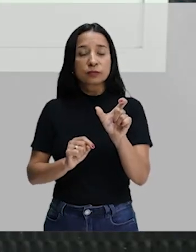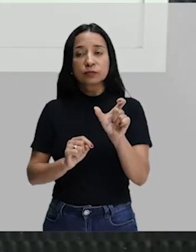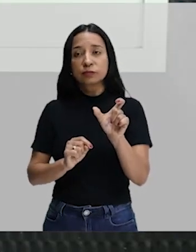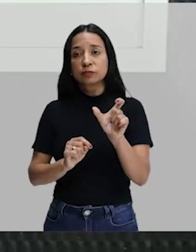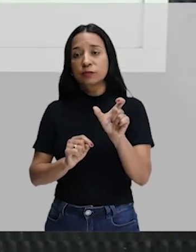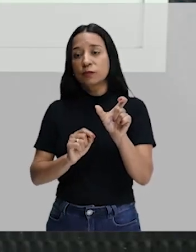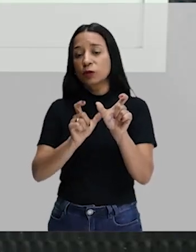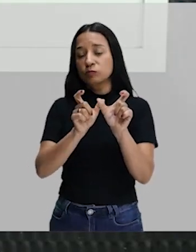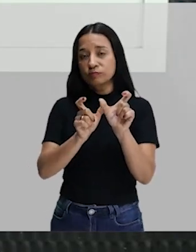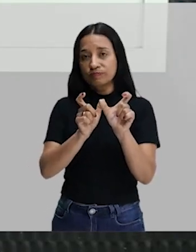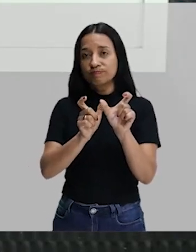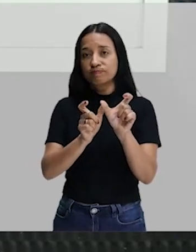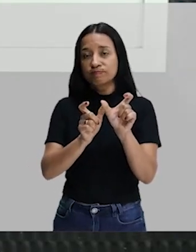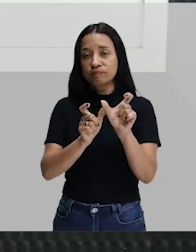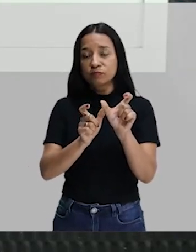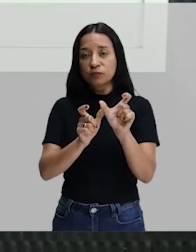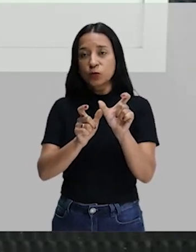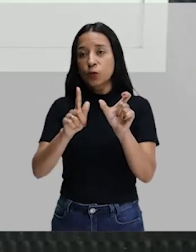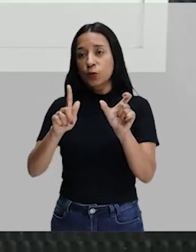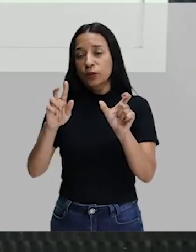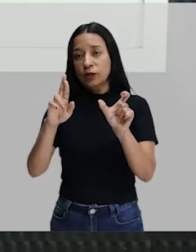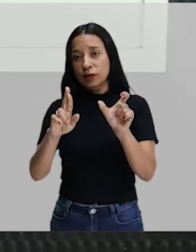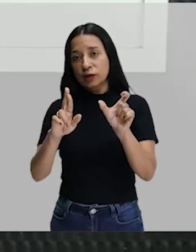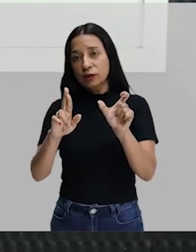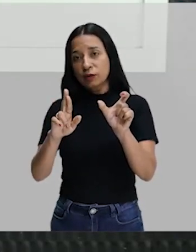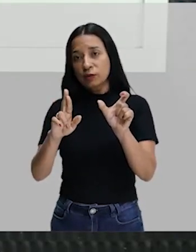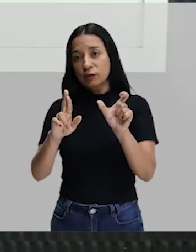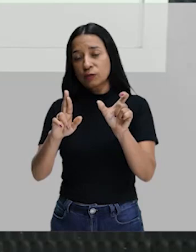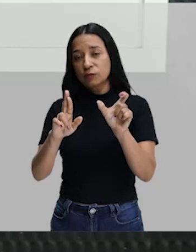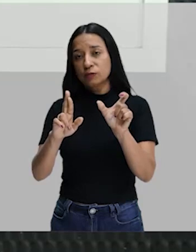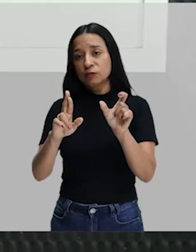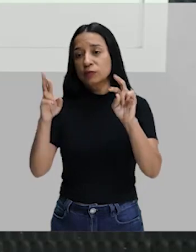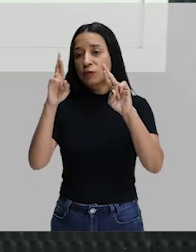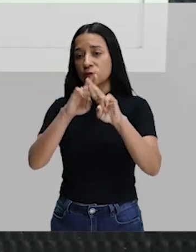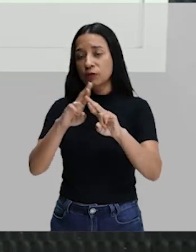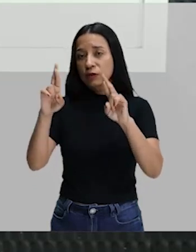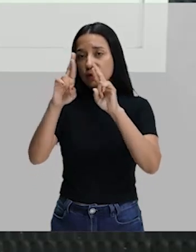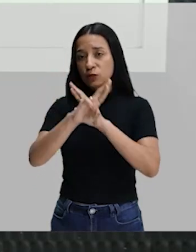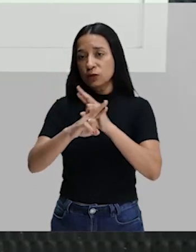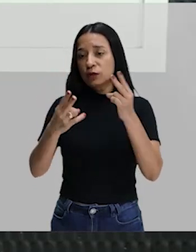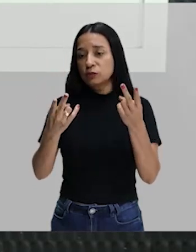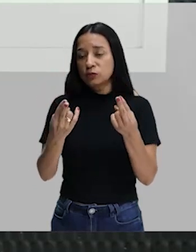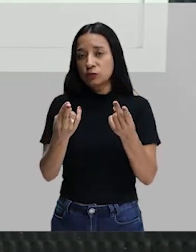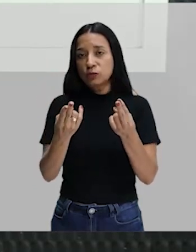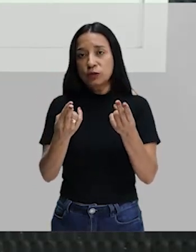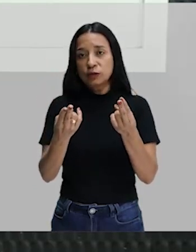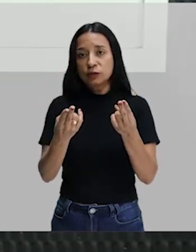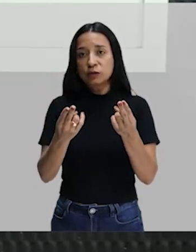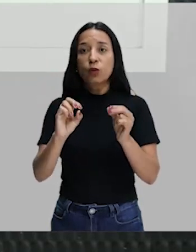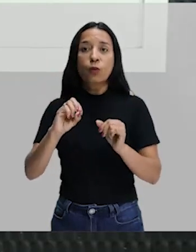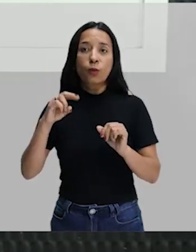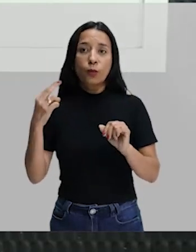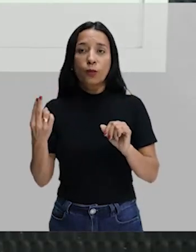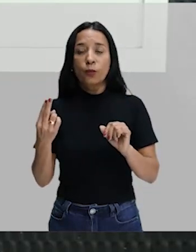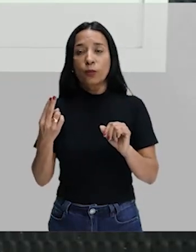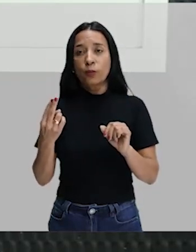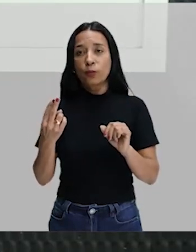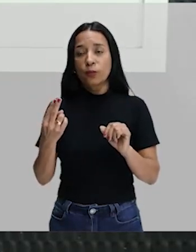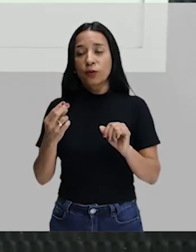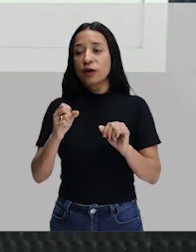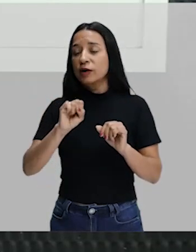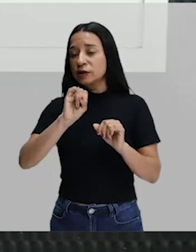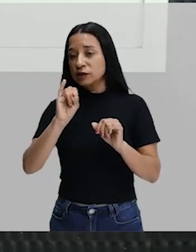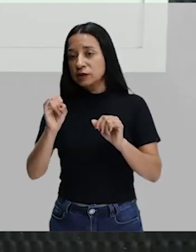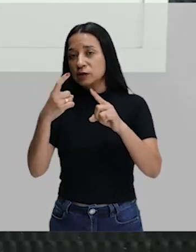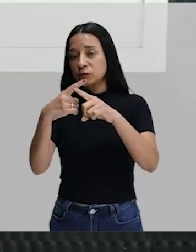dos termos de mesmo grau são respectivamente iguais. Ou seja, se no